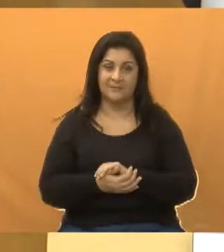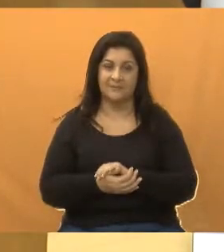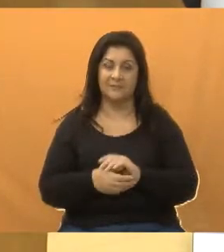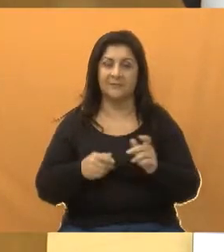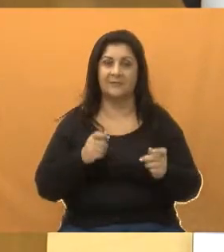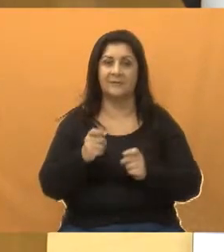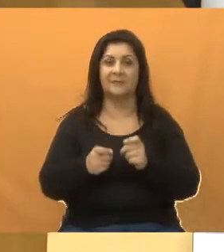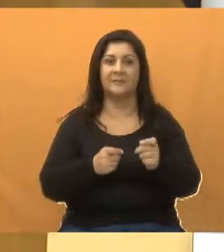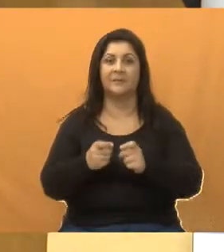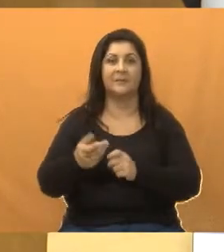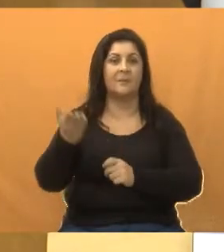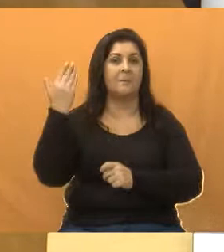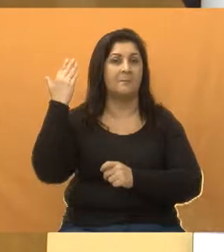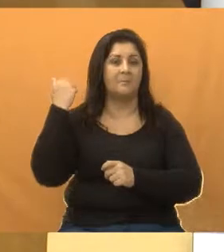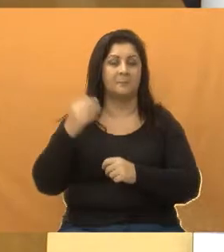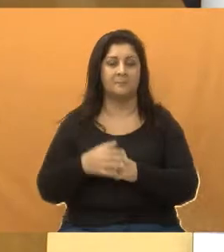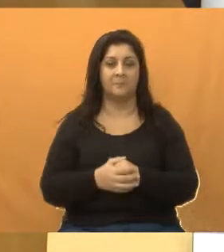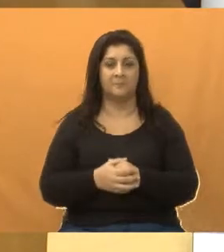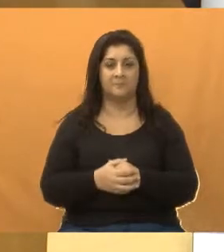administração passada.